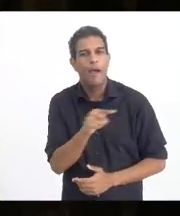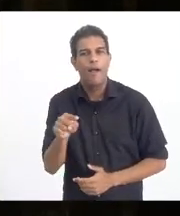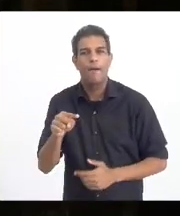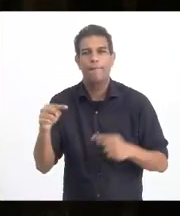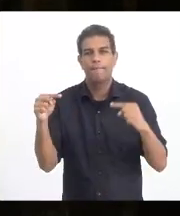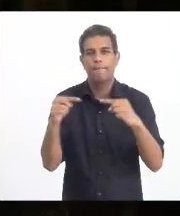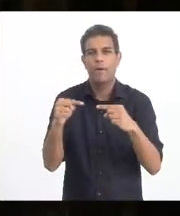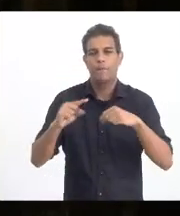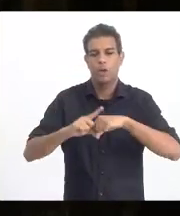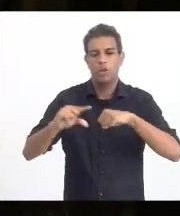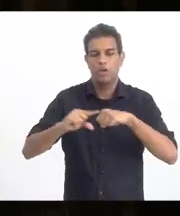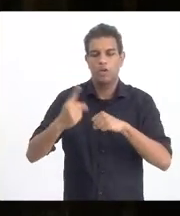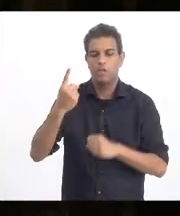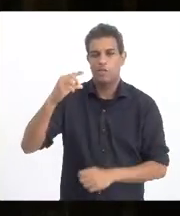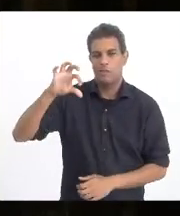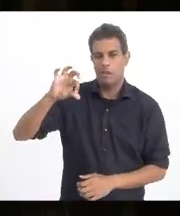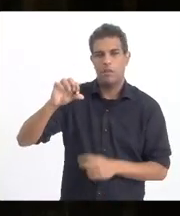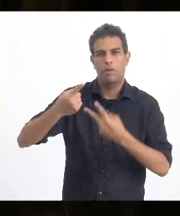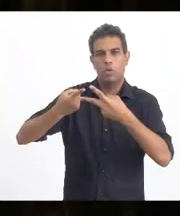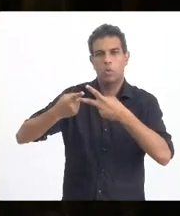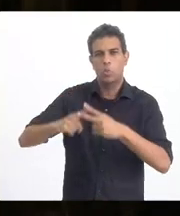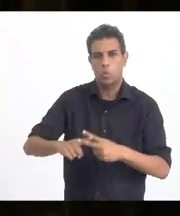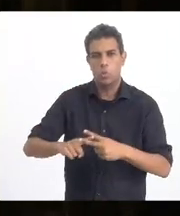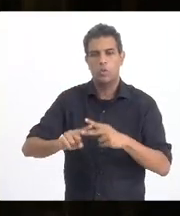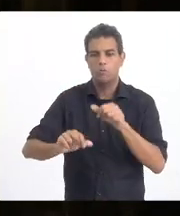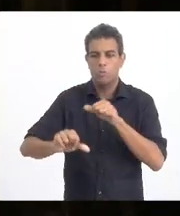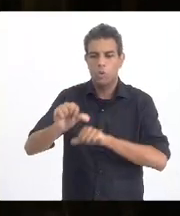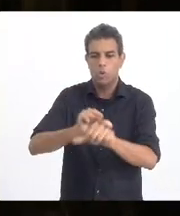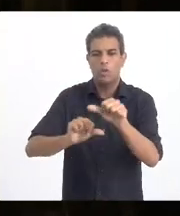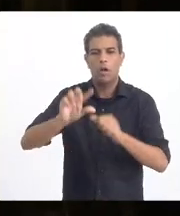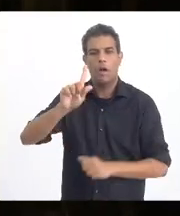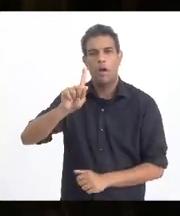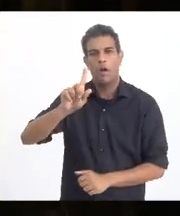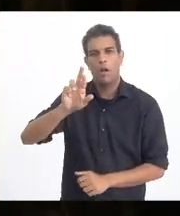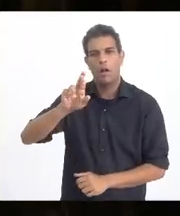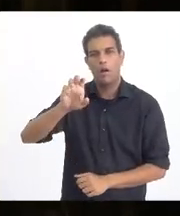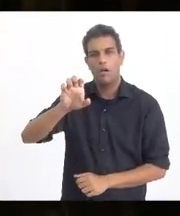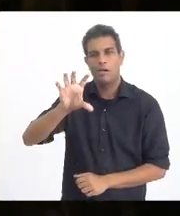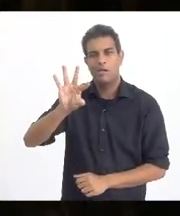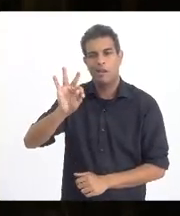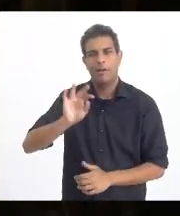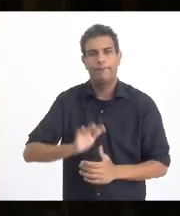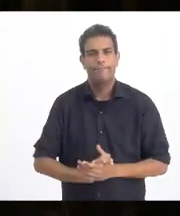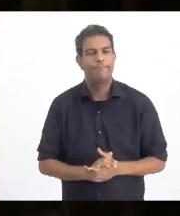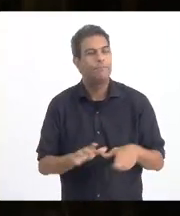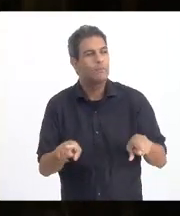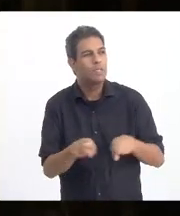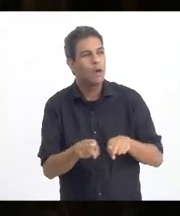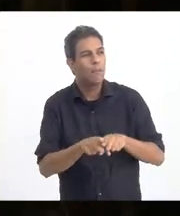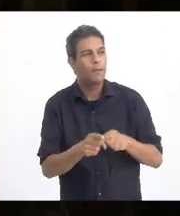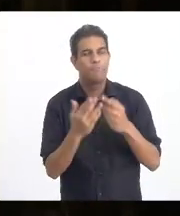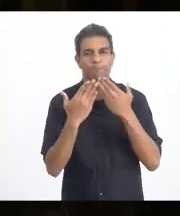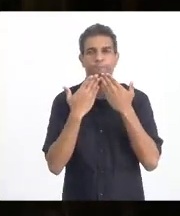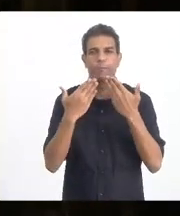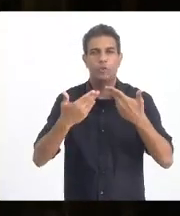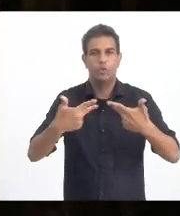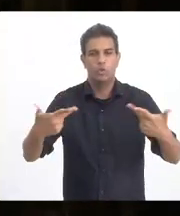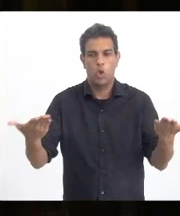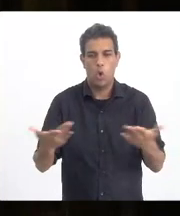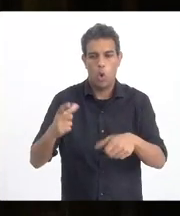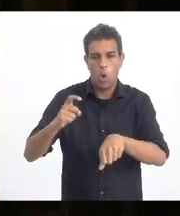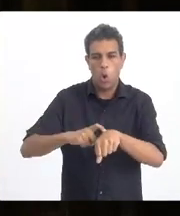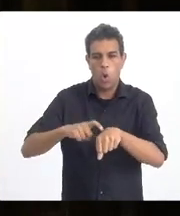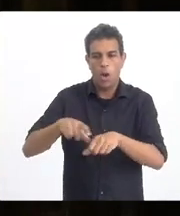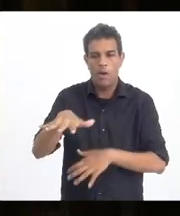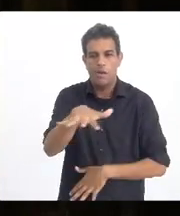artigo 19 está corrigindo as gretes que foram reduzidas. As gretes que hoje o Tribunal